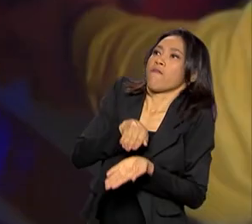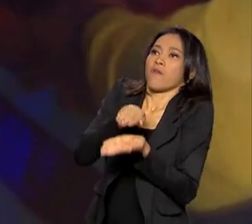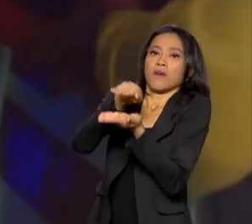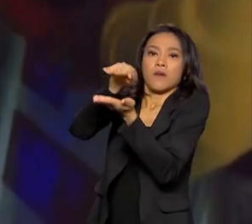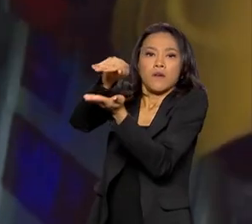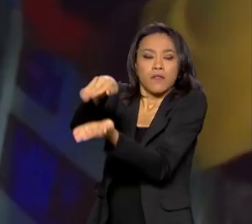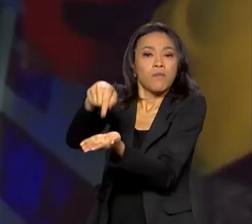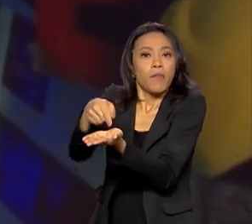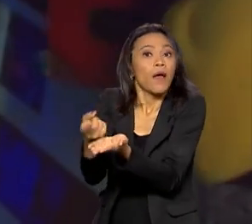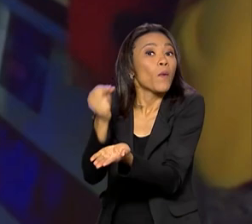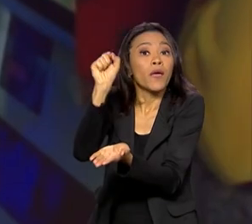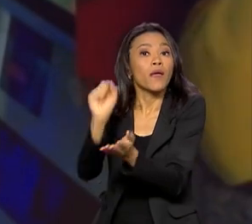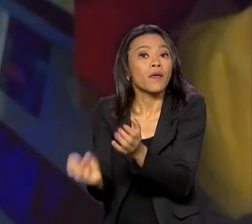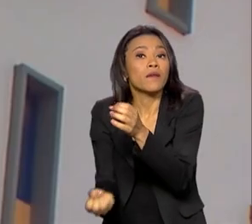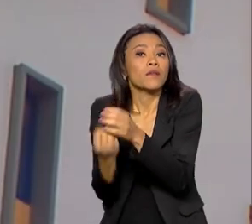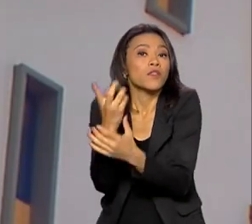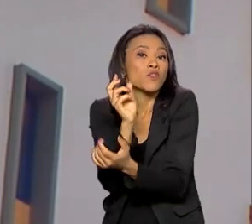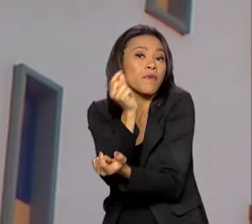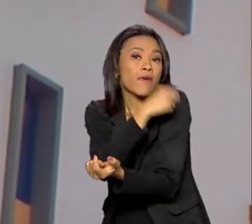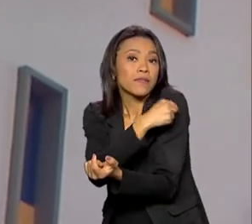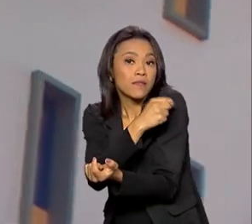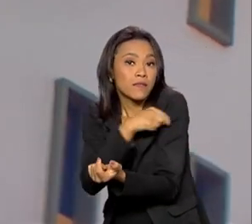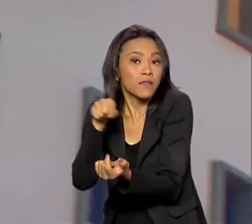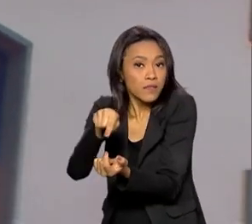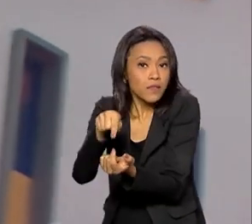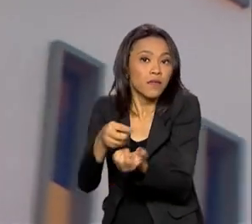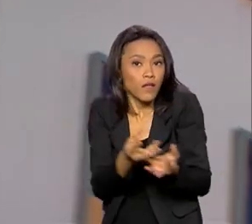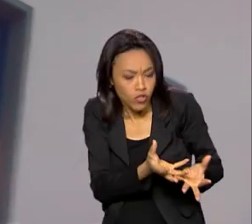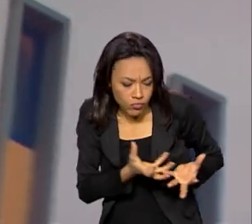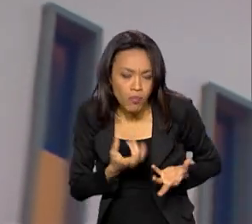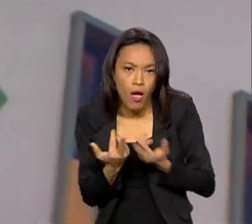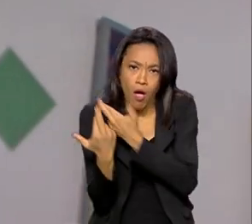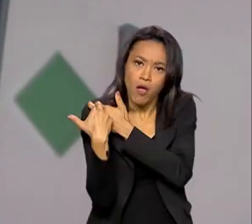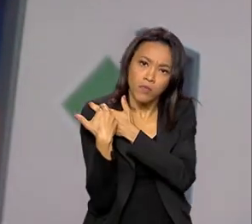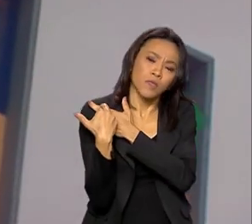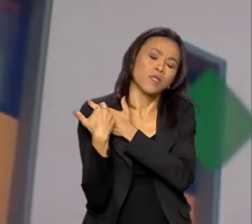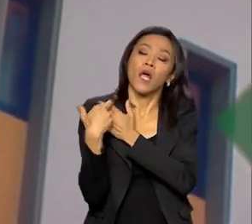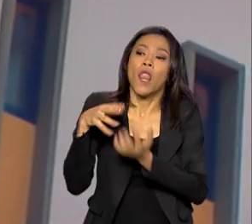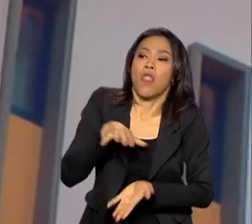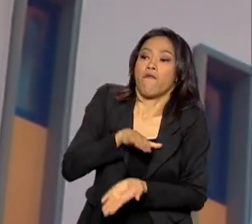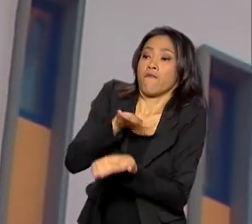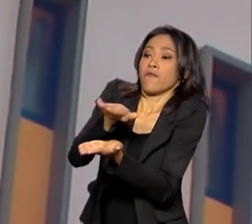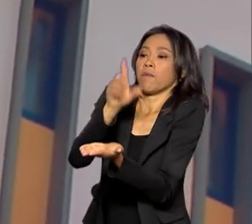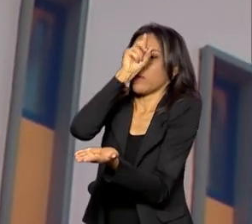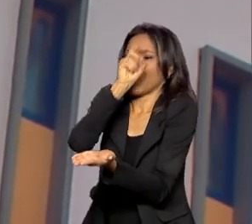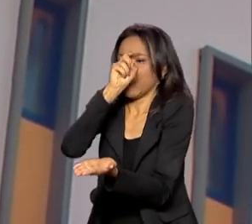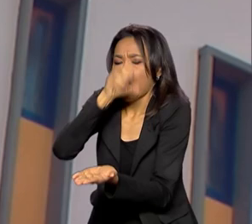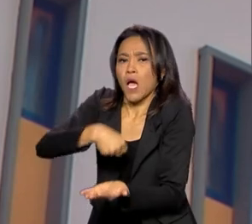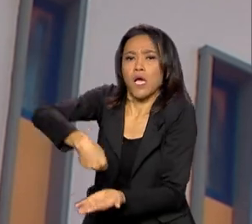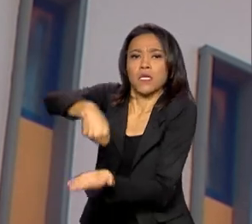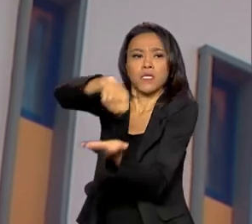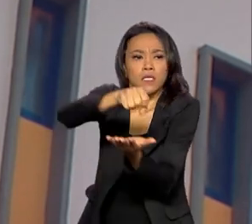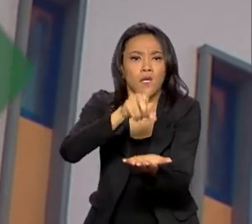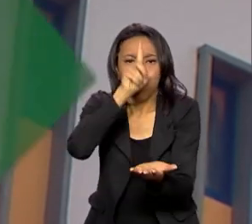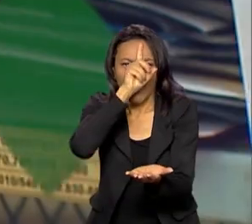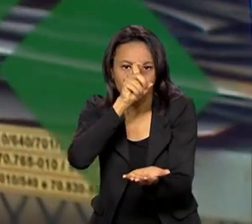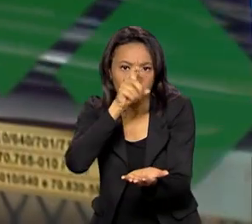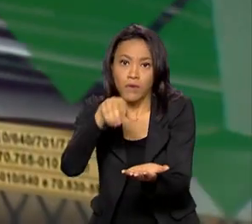contra o Covid. Isso é algo que já realizamos há quase 3 anos entre centros de pesquisas e hospitais. Atualmente